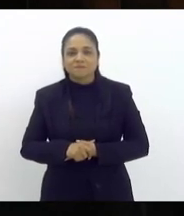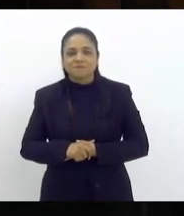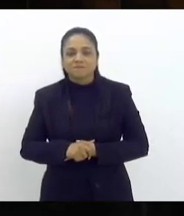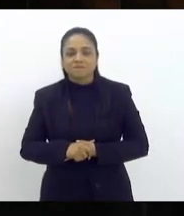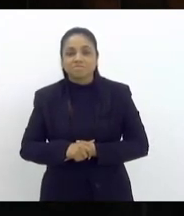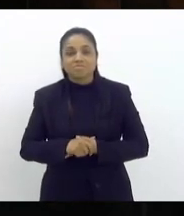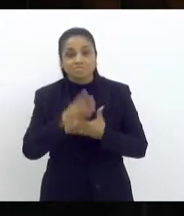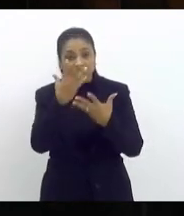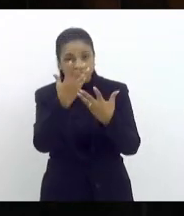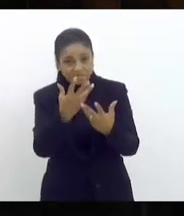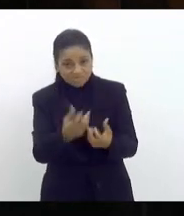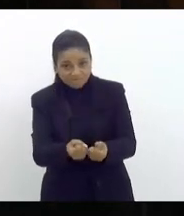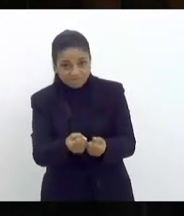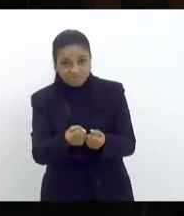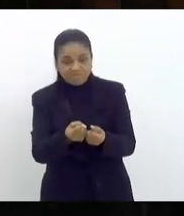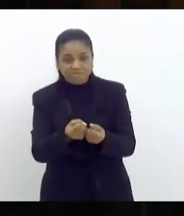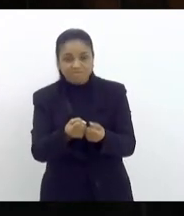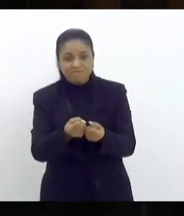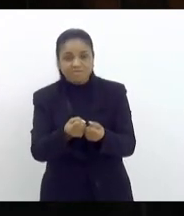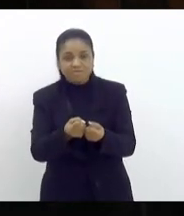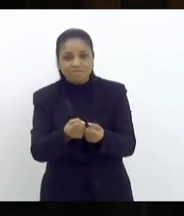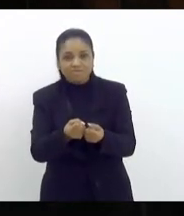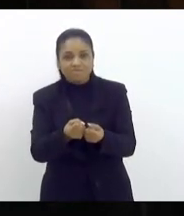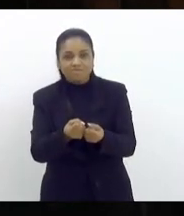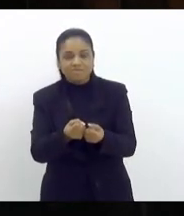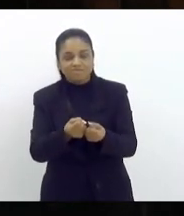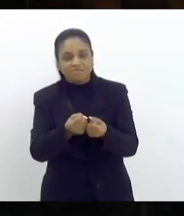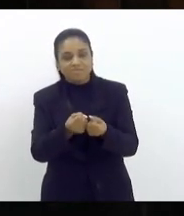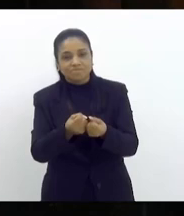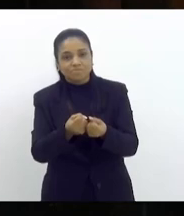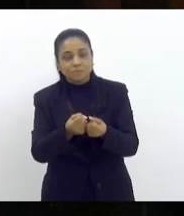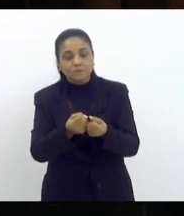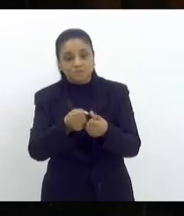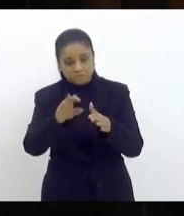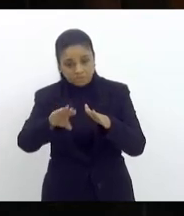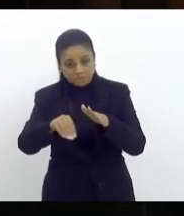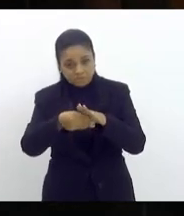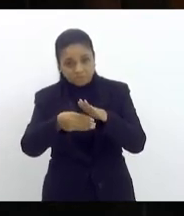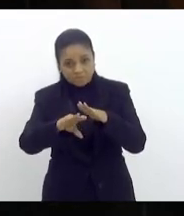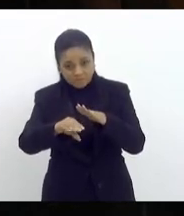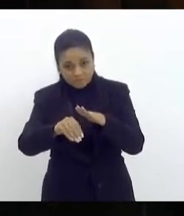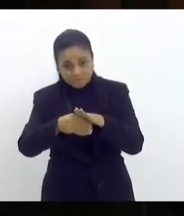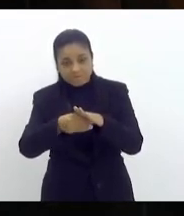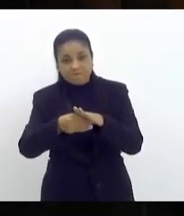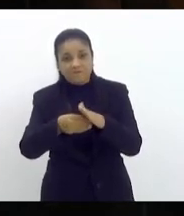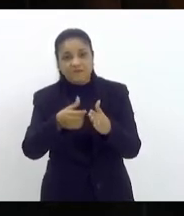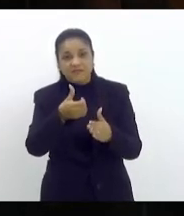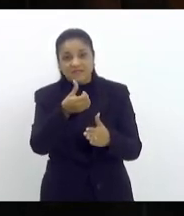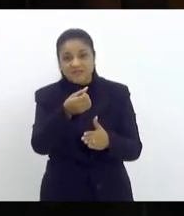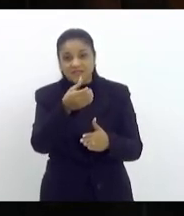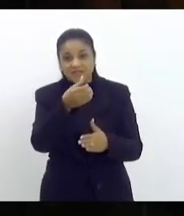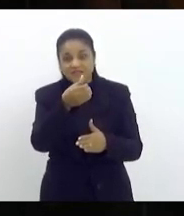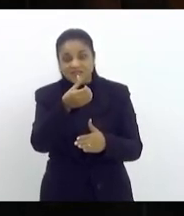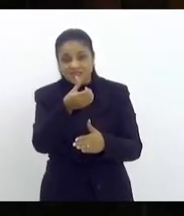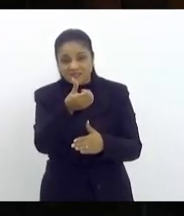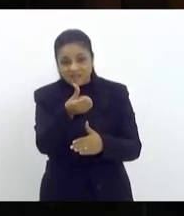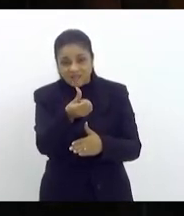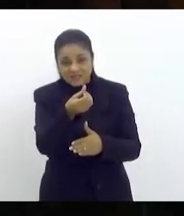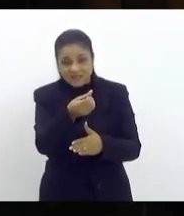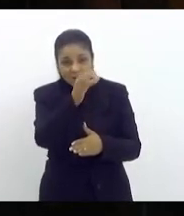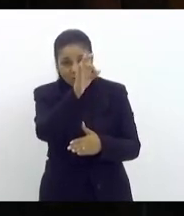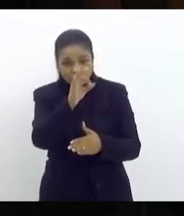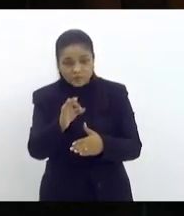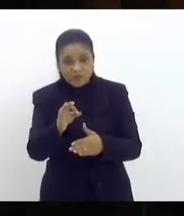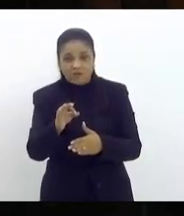acatamos justamente para gerar esse debate acatamos mais de 60% qual o estado